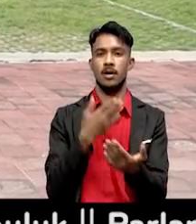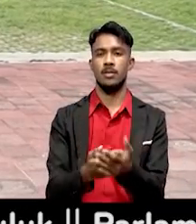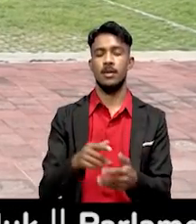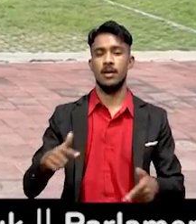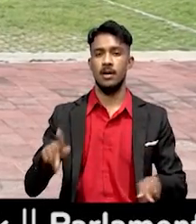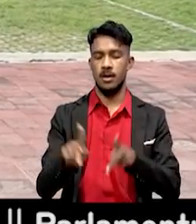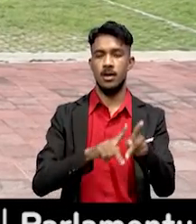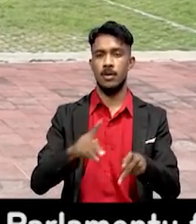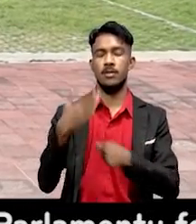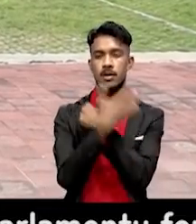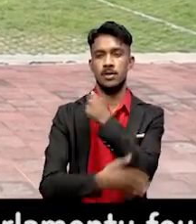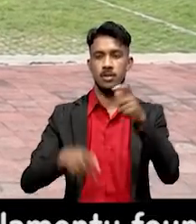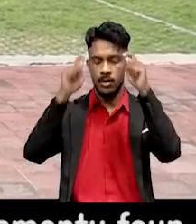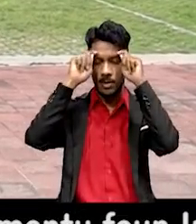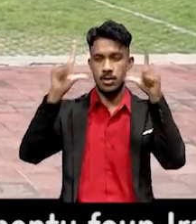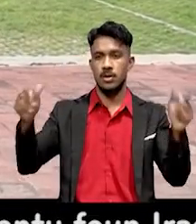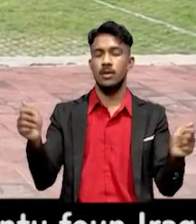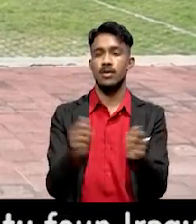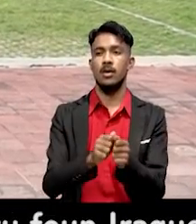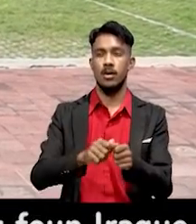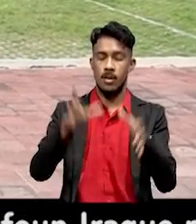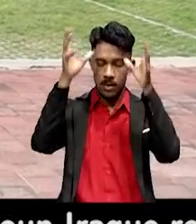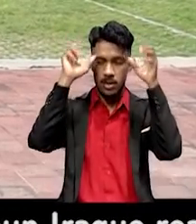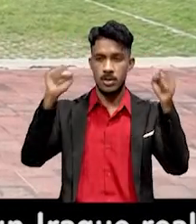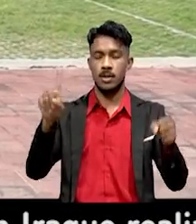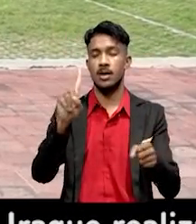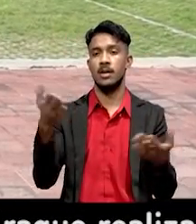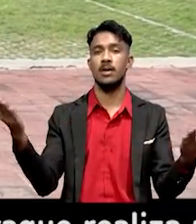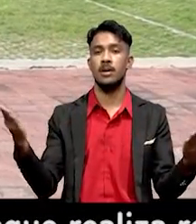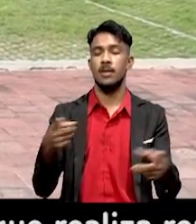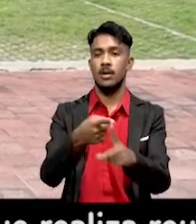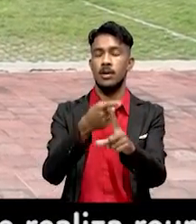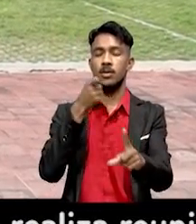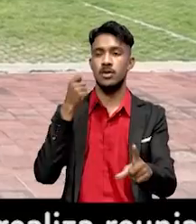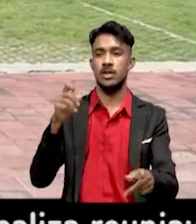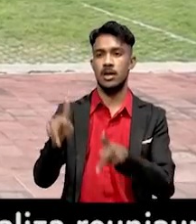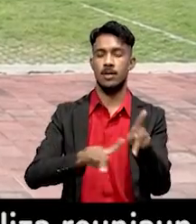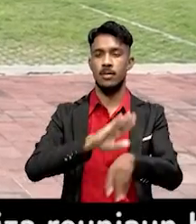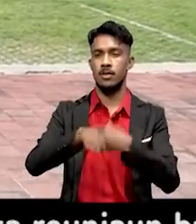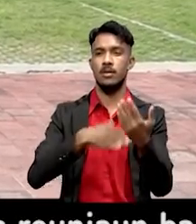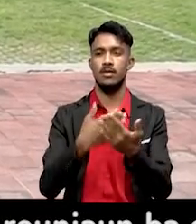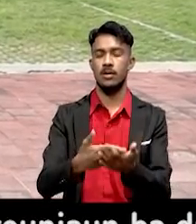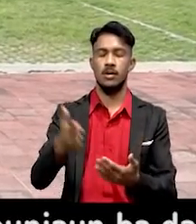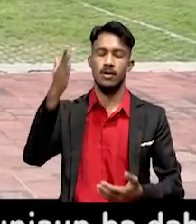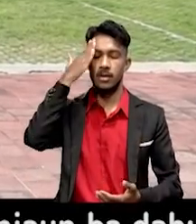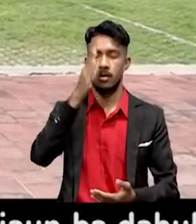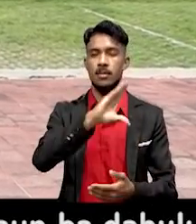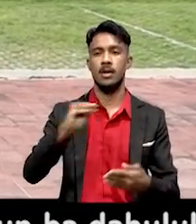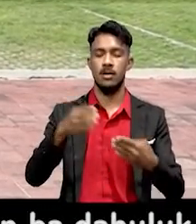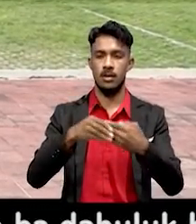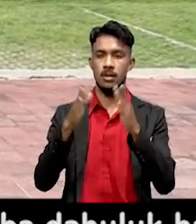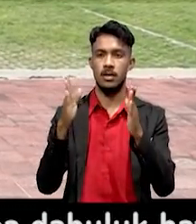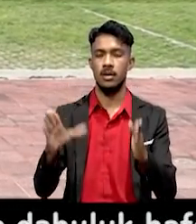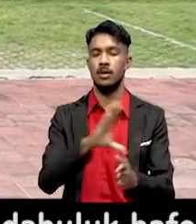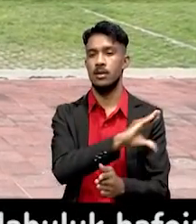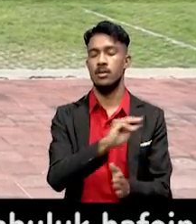nação Timor-Leste. O presidente república ida nebe mai husi povo tomak nia consciência atu lidera no